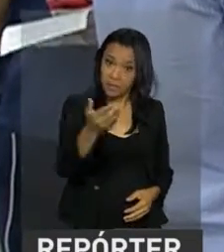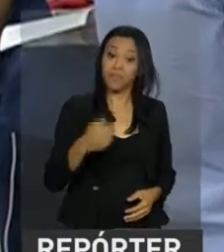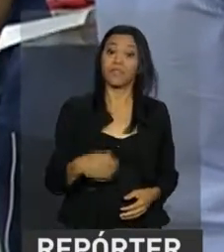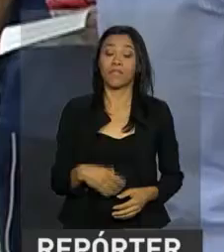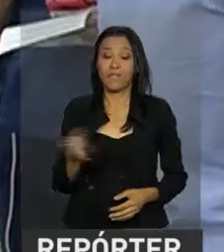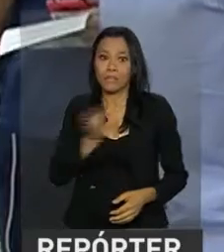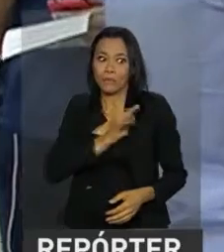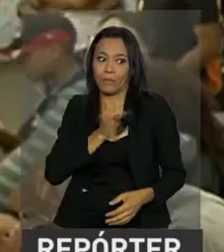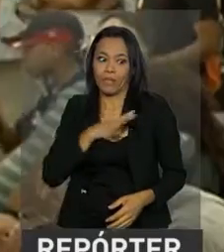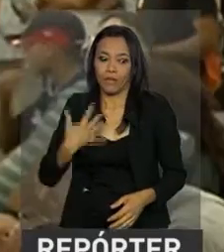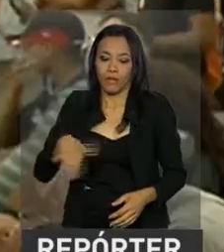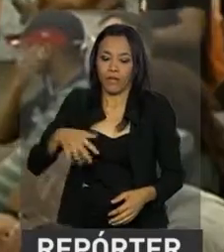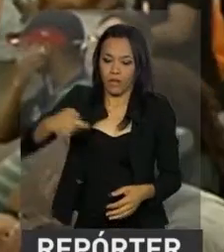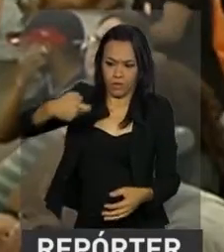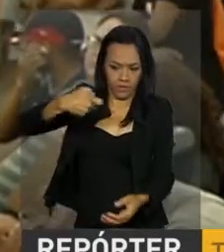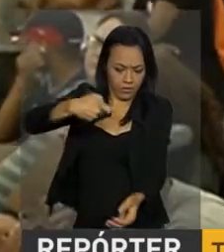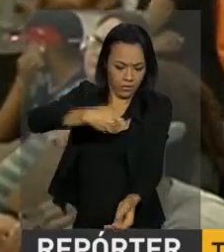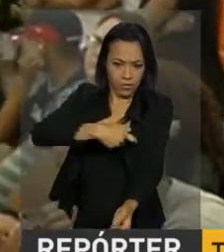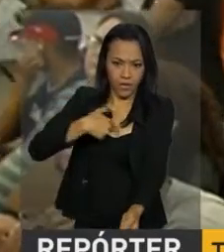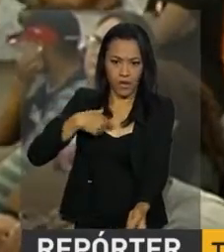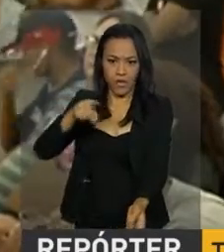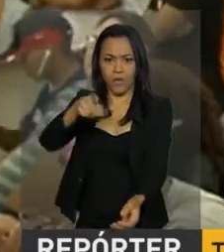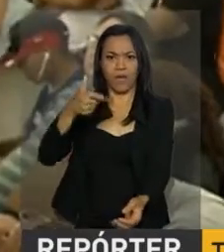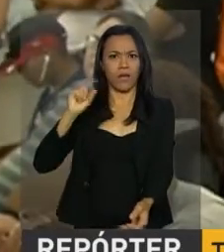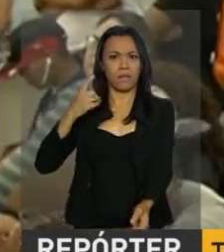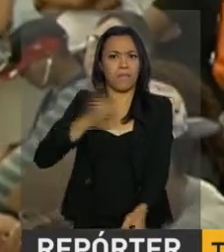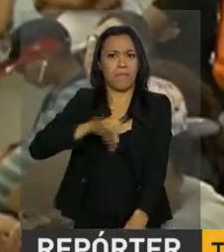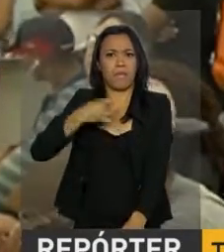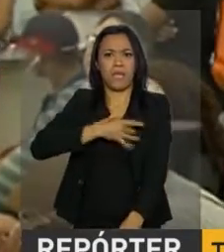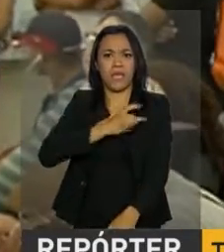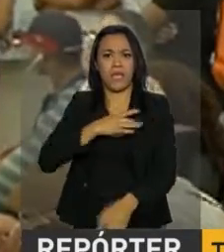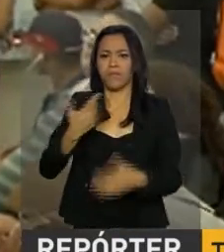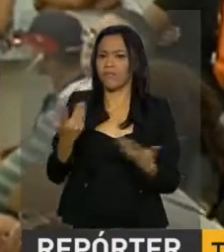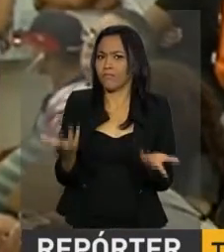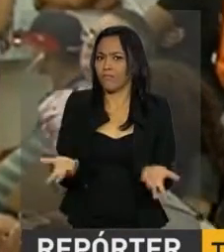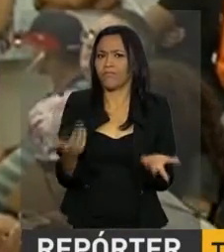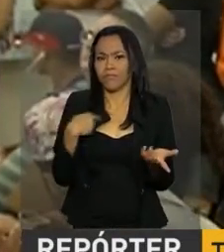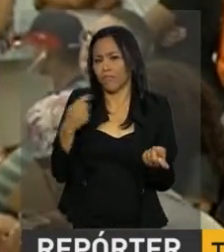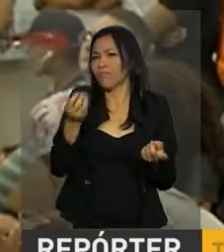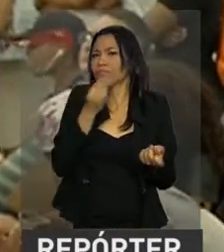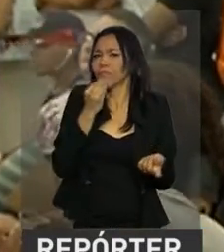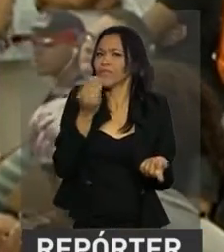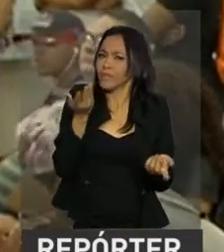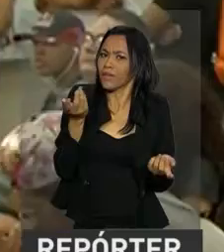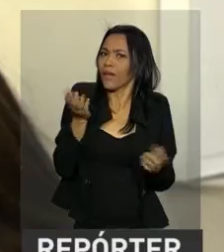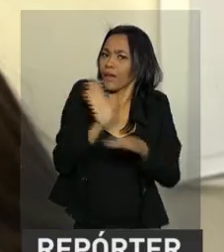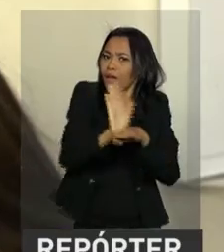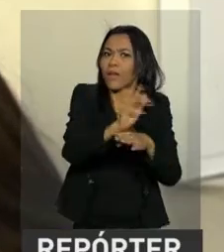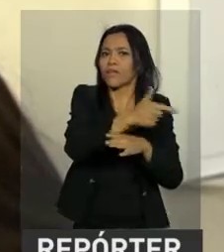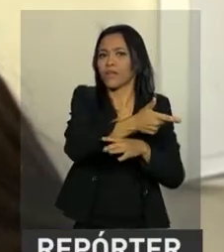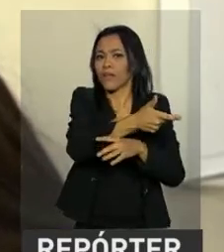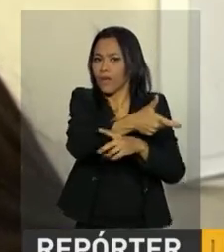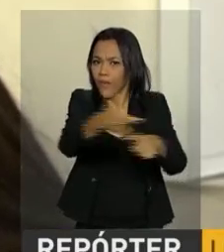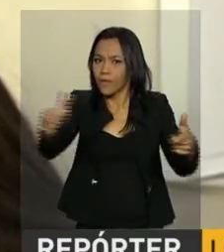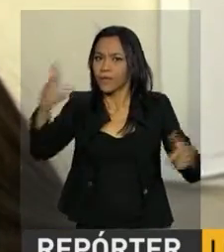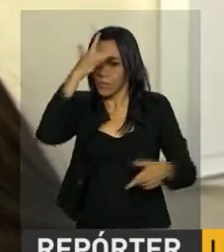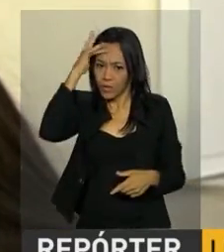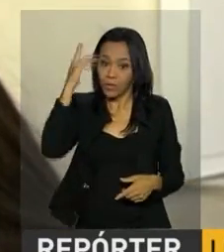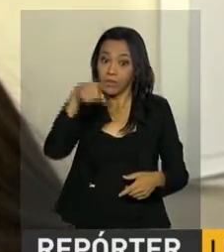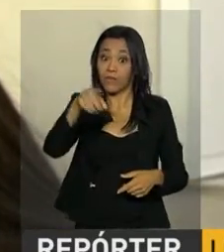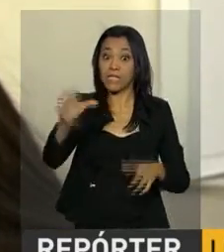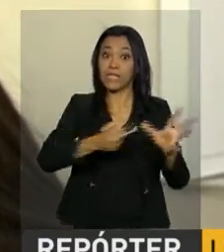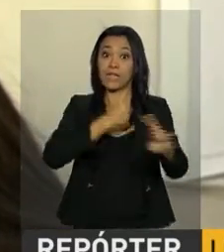o medo da agulha. Todo aquele medo que eu tinha bastante, eu descobri que a gente poderia ajudar bastante gente. Você vai salvar aí